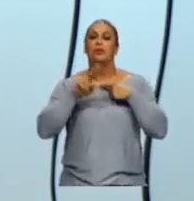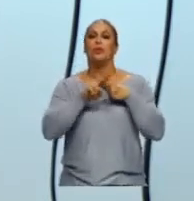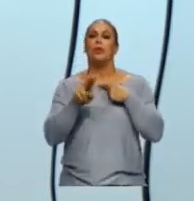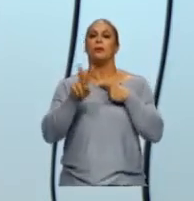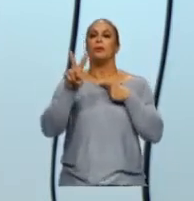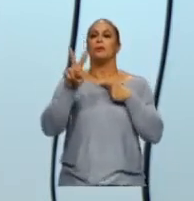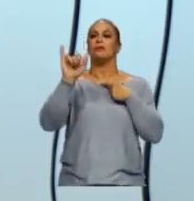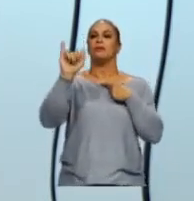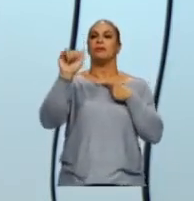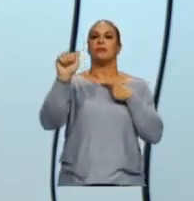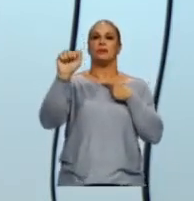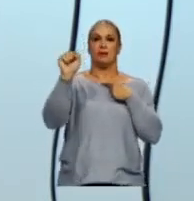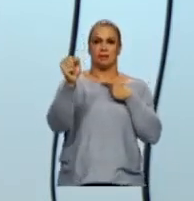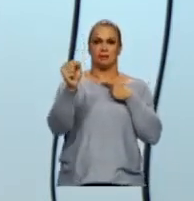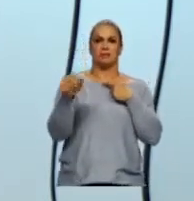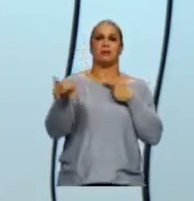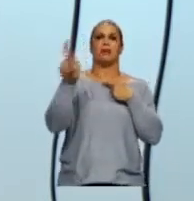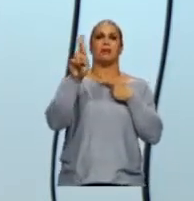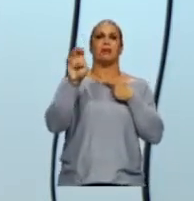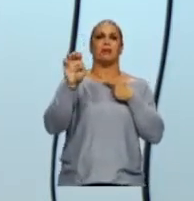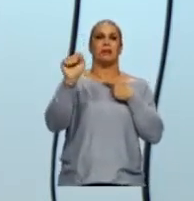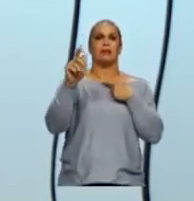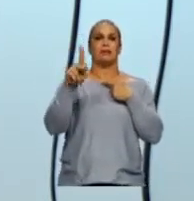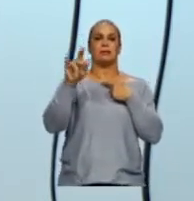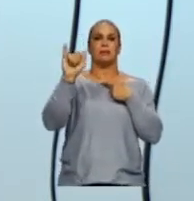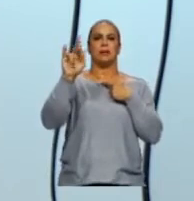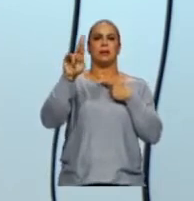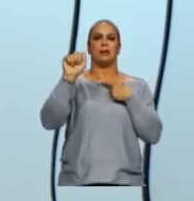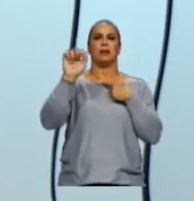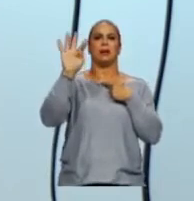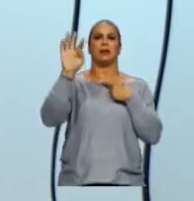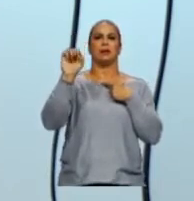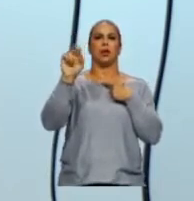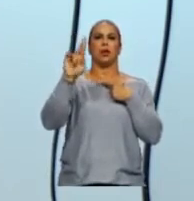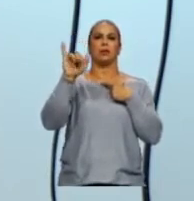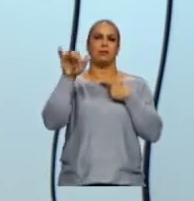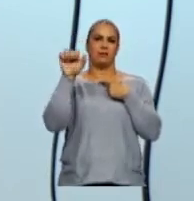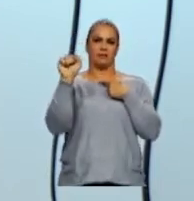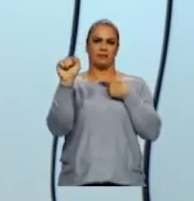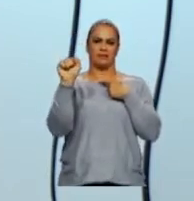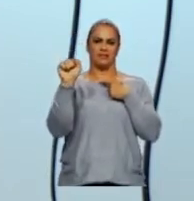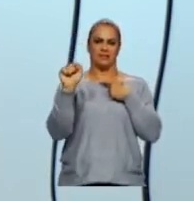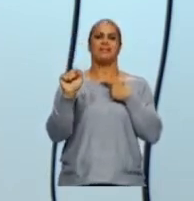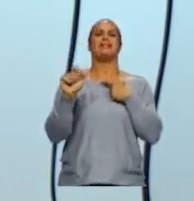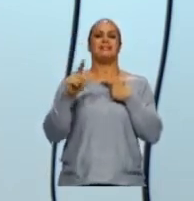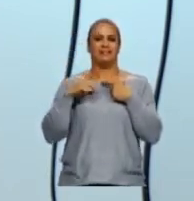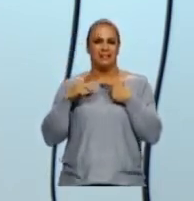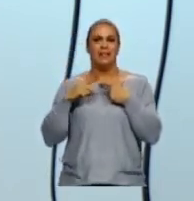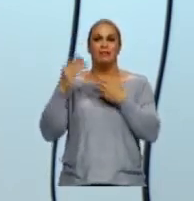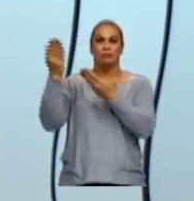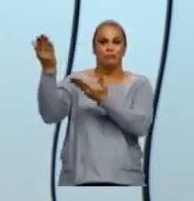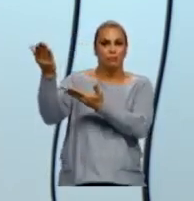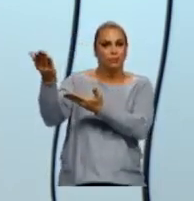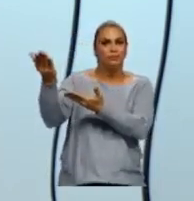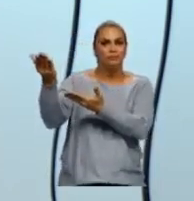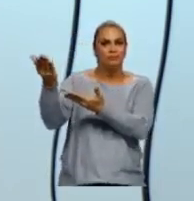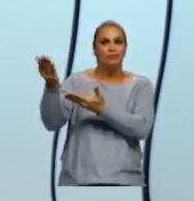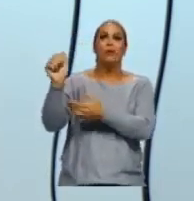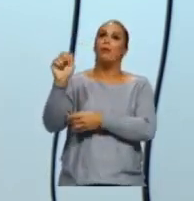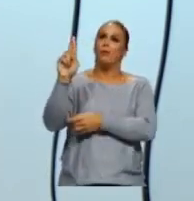faringe, a laringe, a traqueia, os brônquios e os bronquíolos. É onde o ar passa, ele vai percorrer até chegar